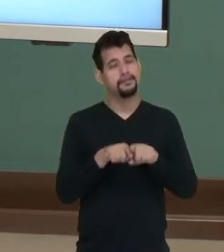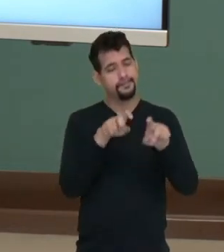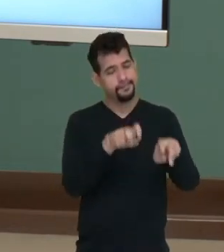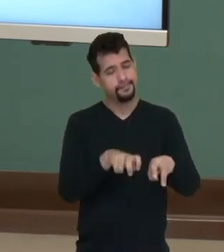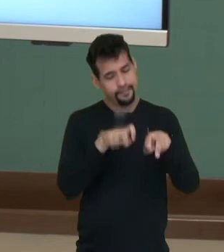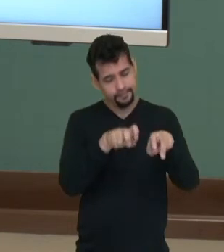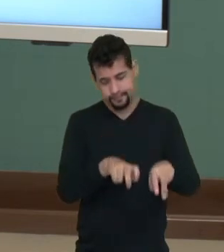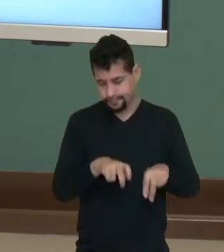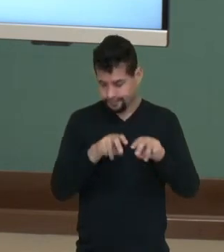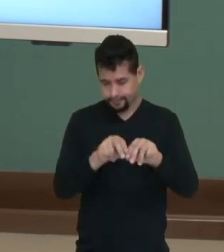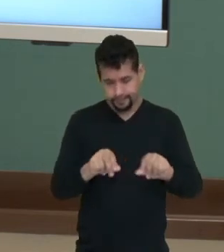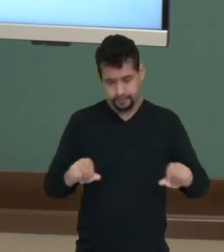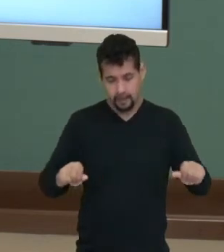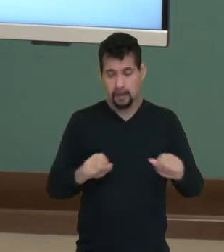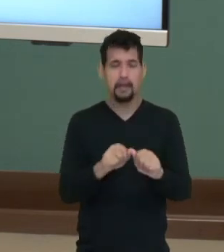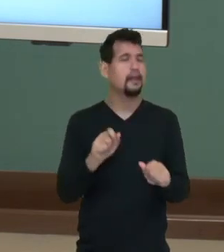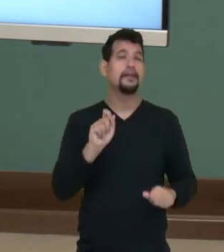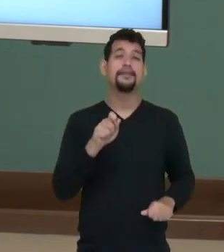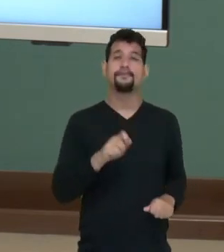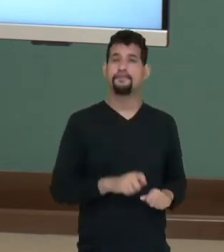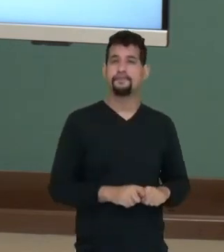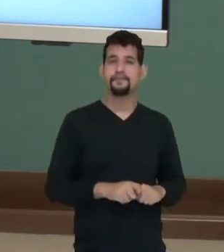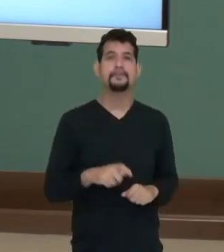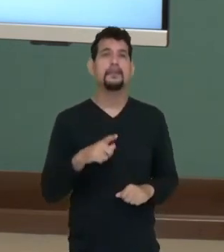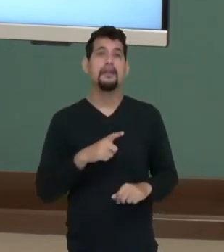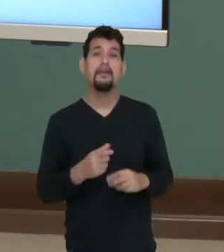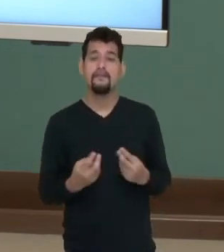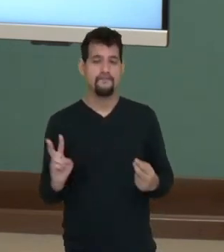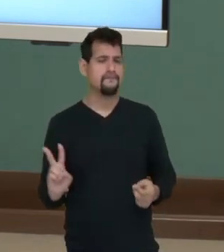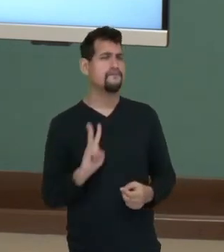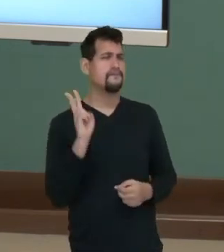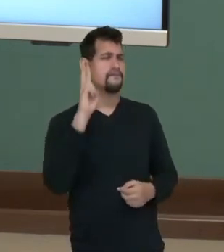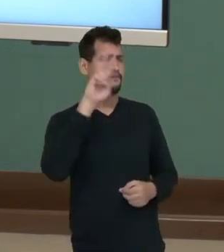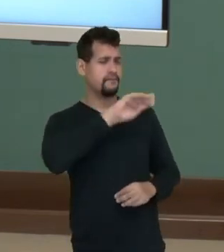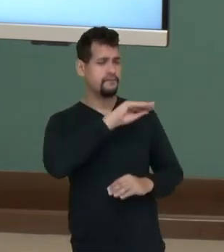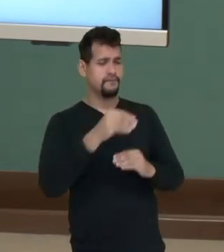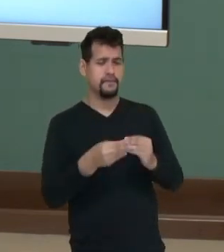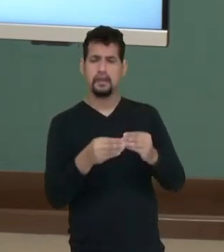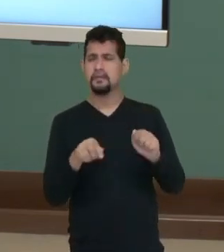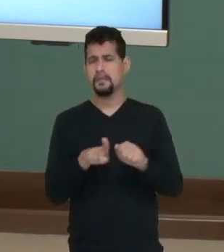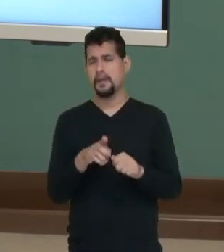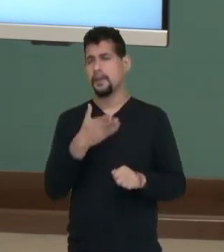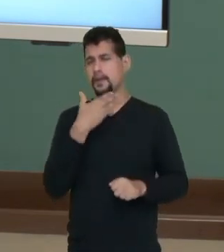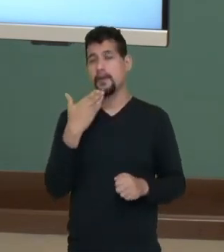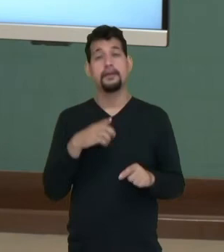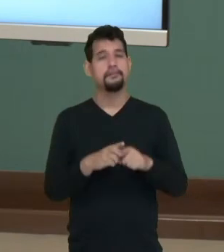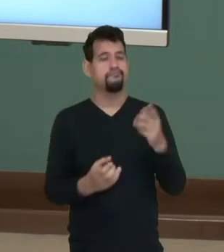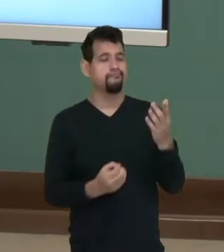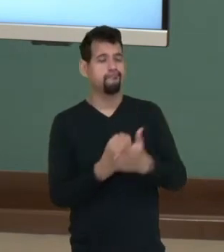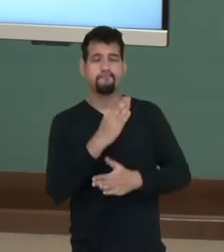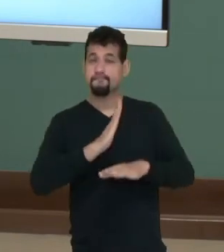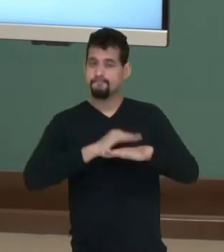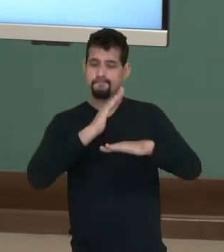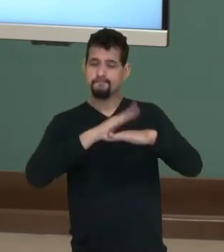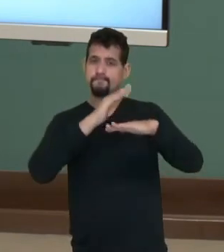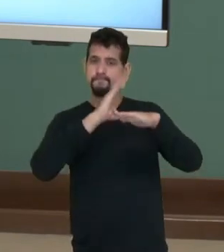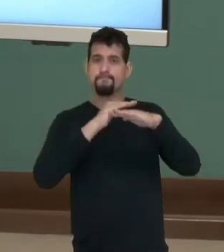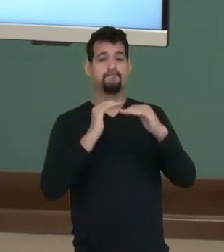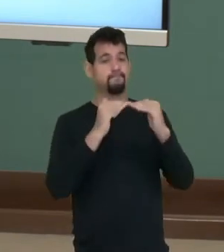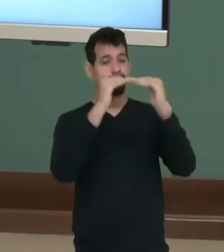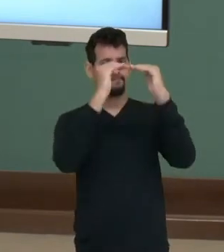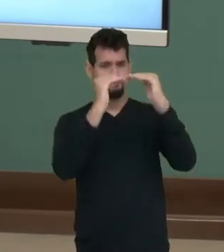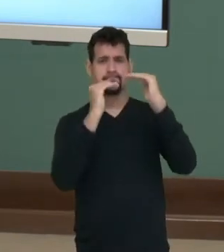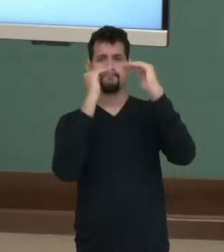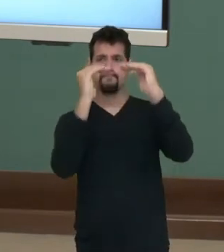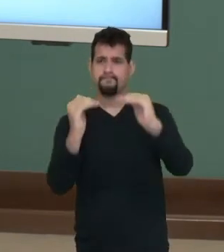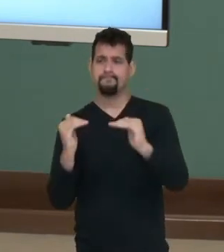né? Gerando mais valor agregado, né? E produzindo mais. A escala